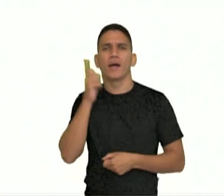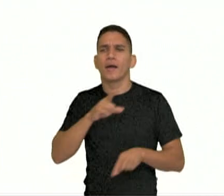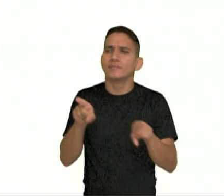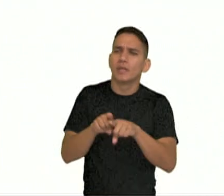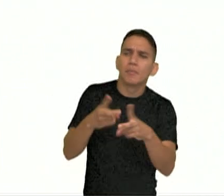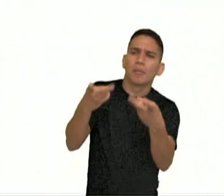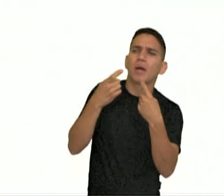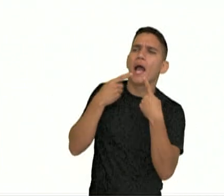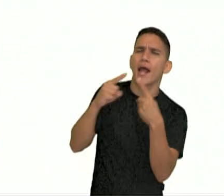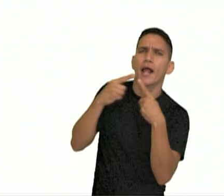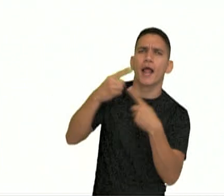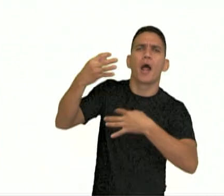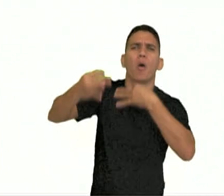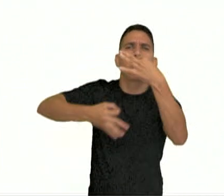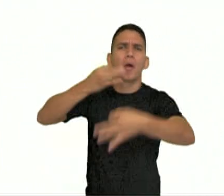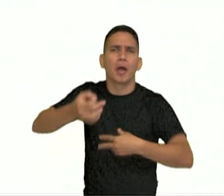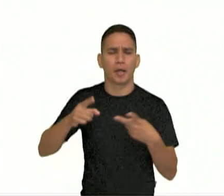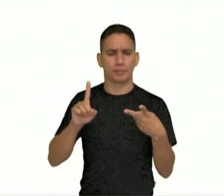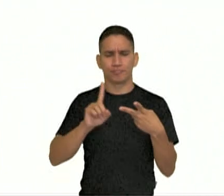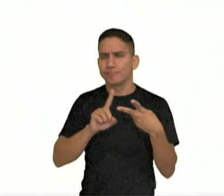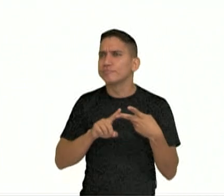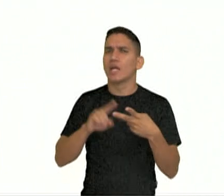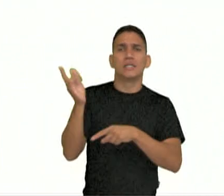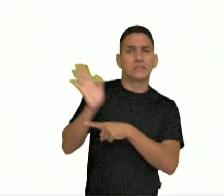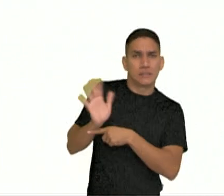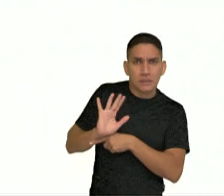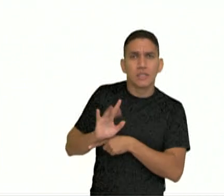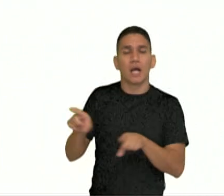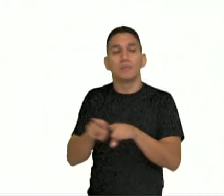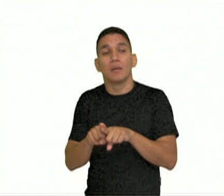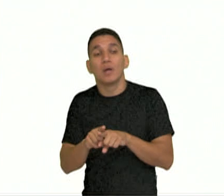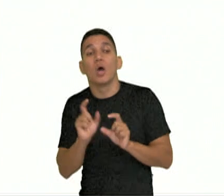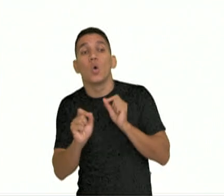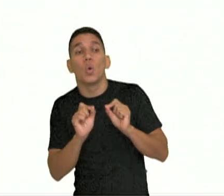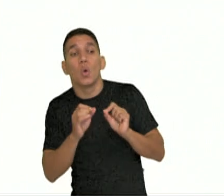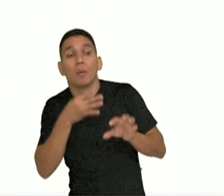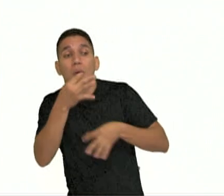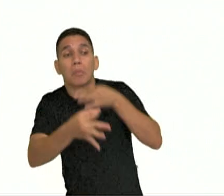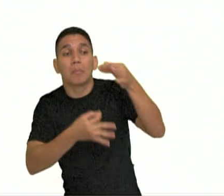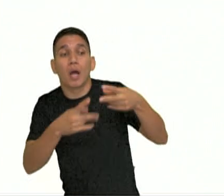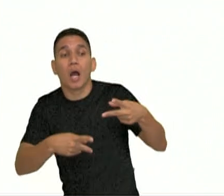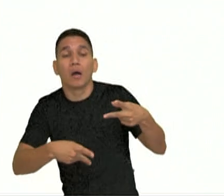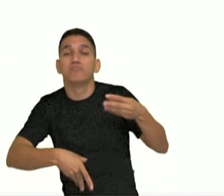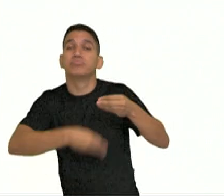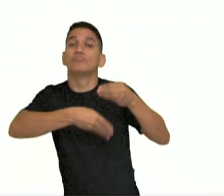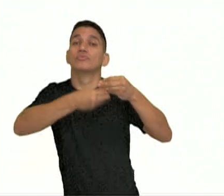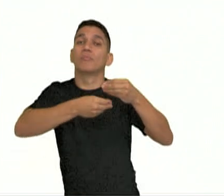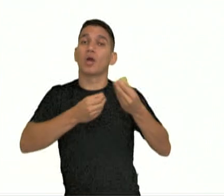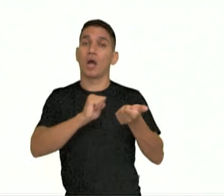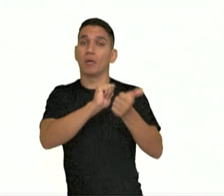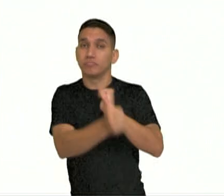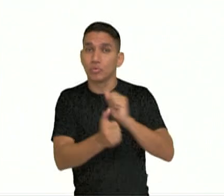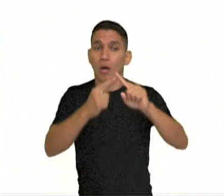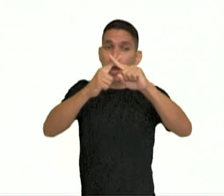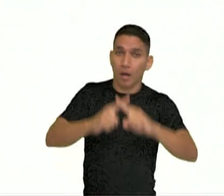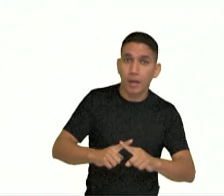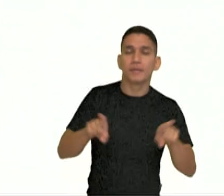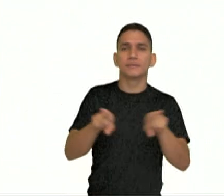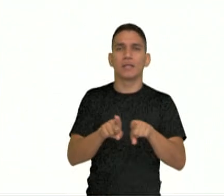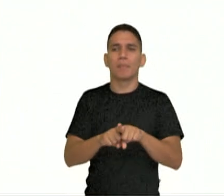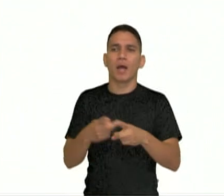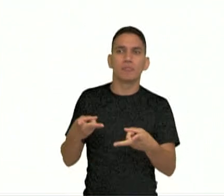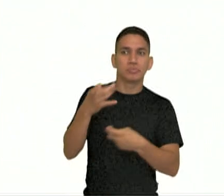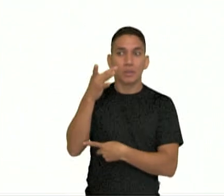de críticos de cinema, ouvir comentários sobre campeonatos esportivos e testemunhar